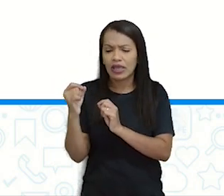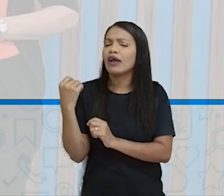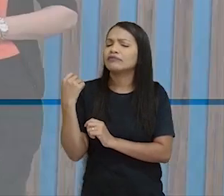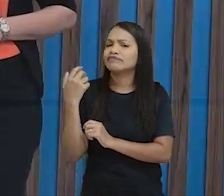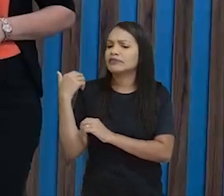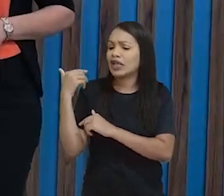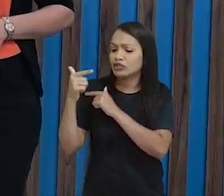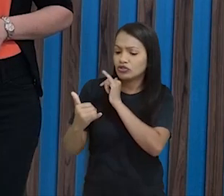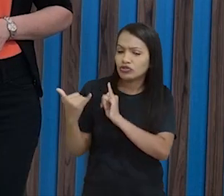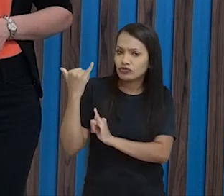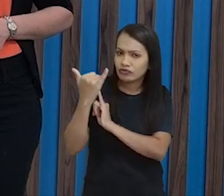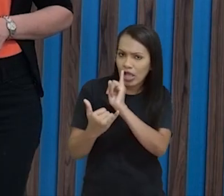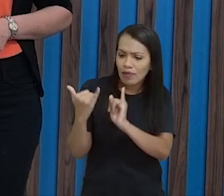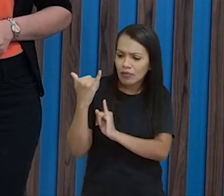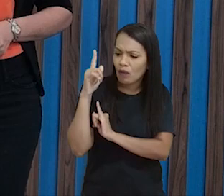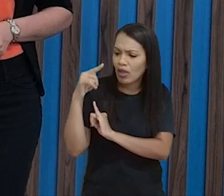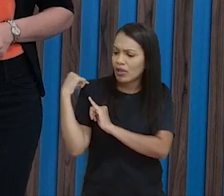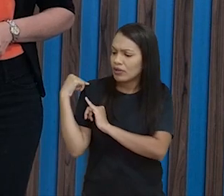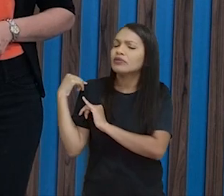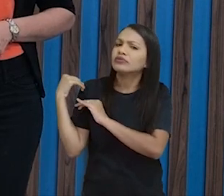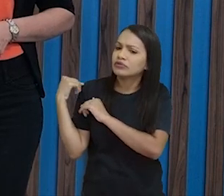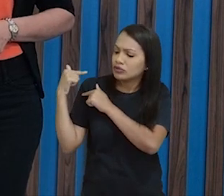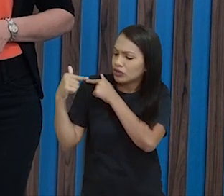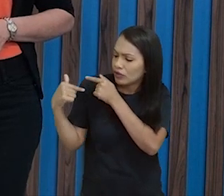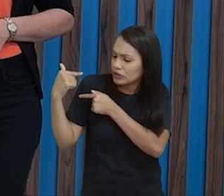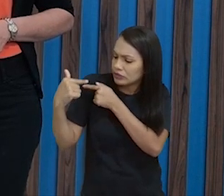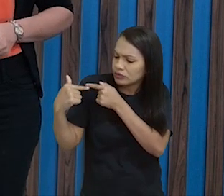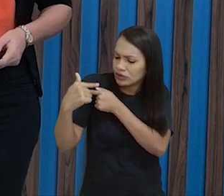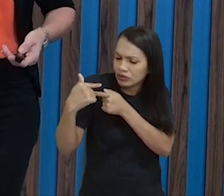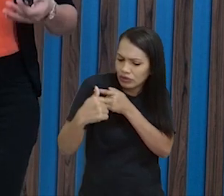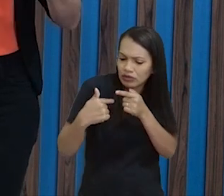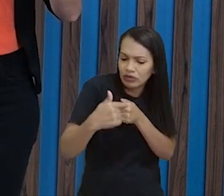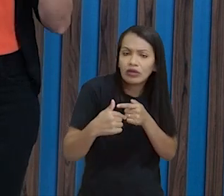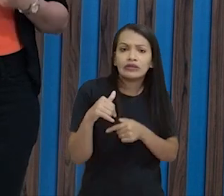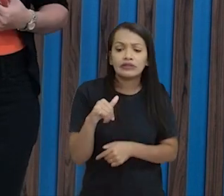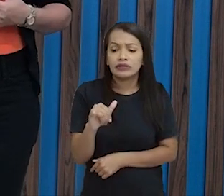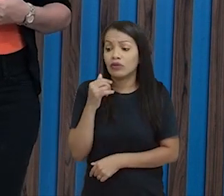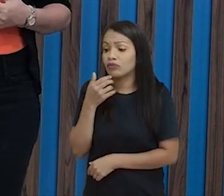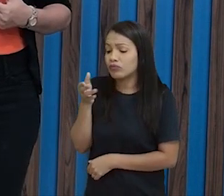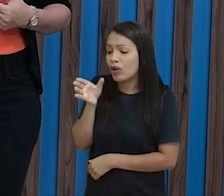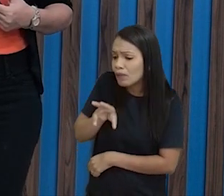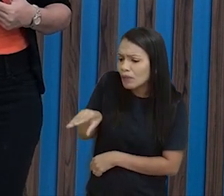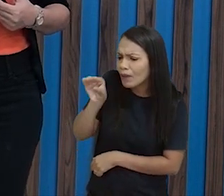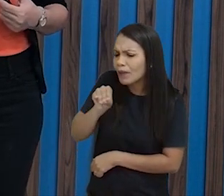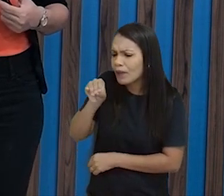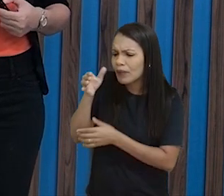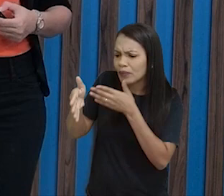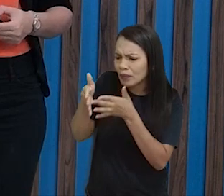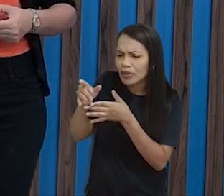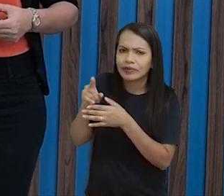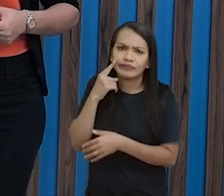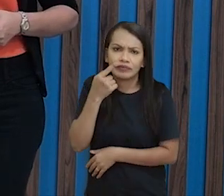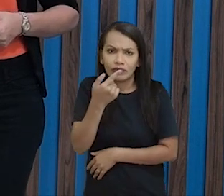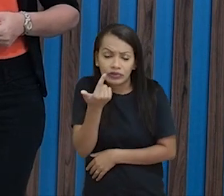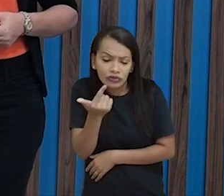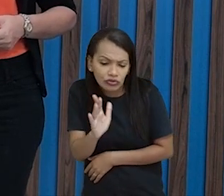em geração até oralmente, de boca em boca. Então, se eu conto a história de um jeito, você já vai contar de